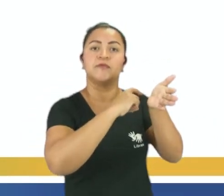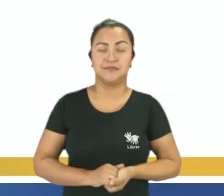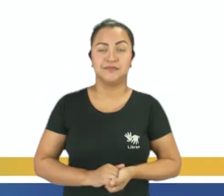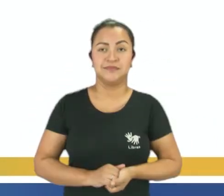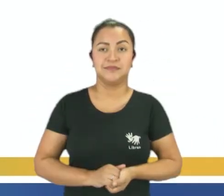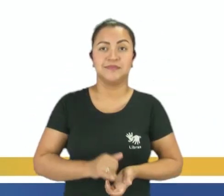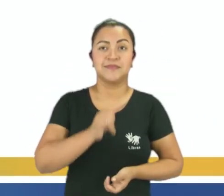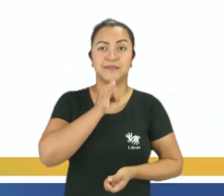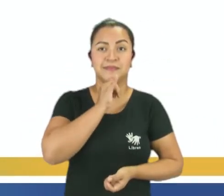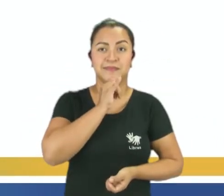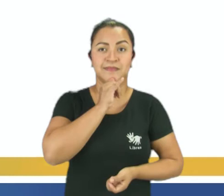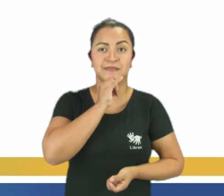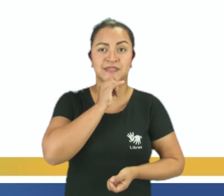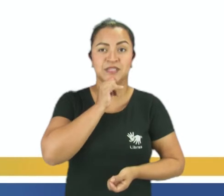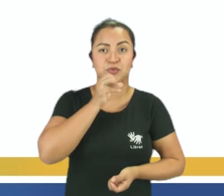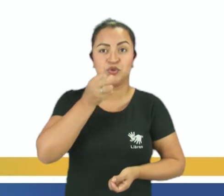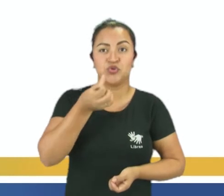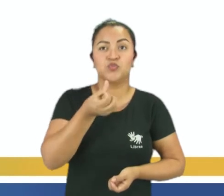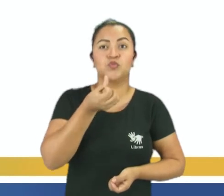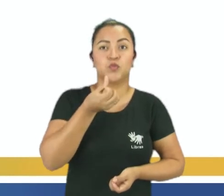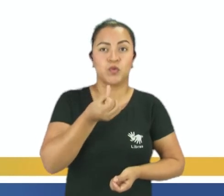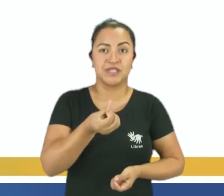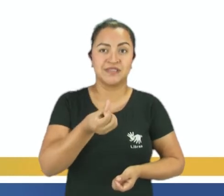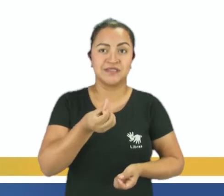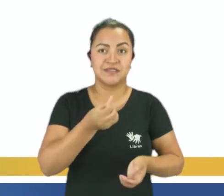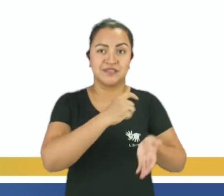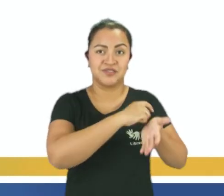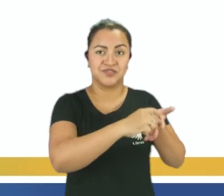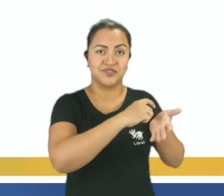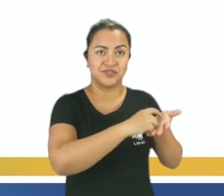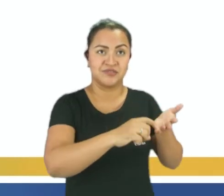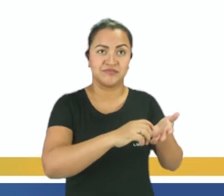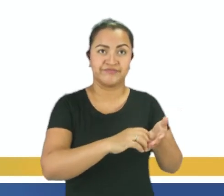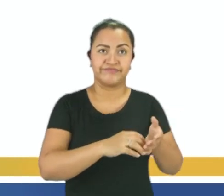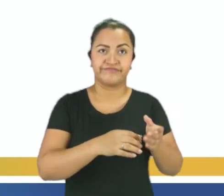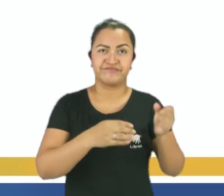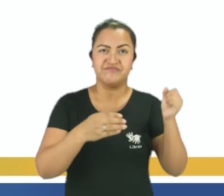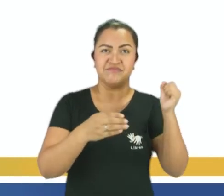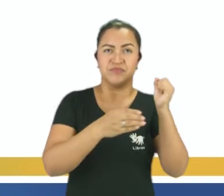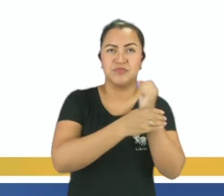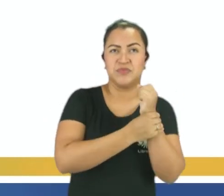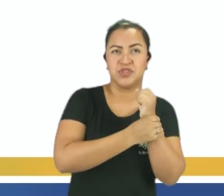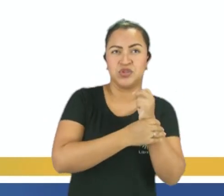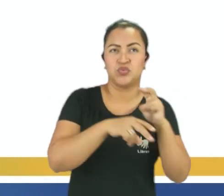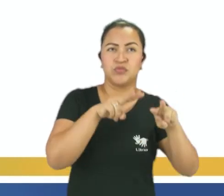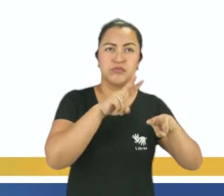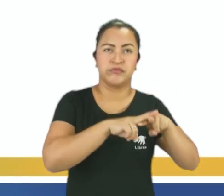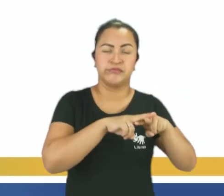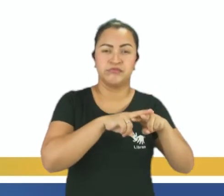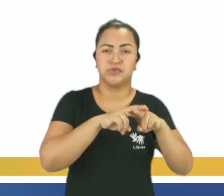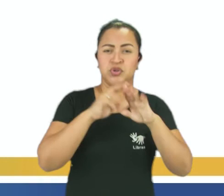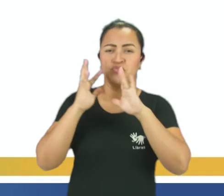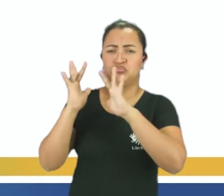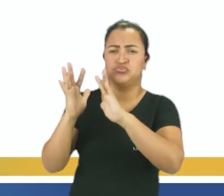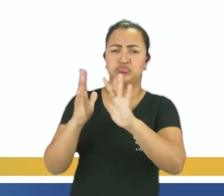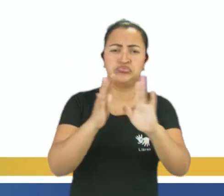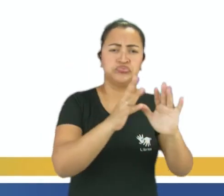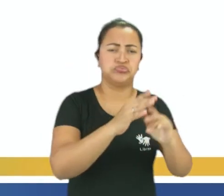estrofe. Exemplos de uma cestilha. Presa nos elos de uma só cadeia, a